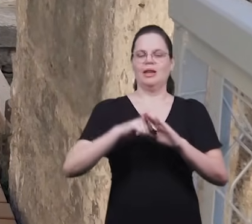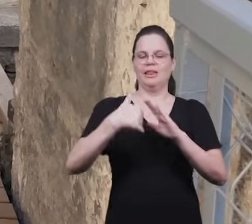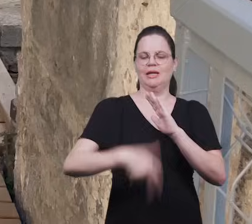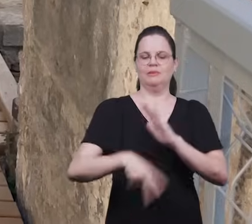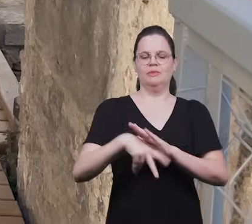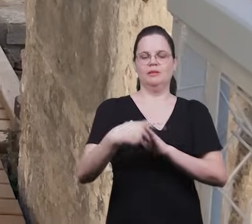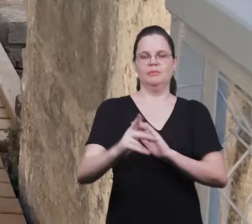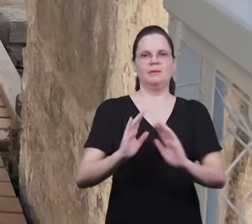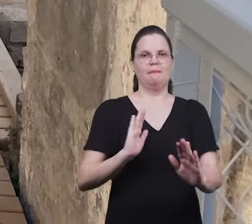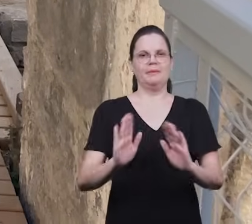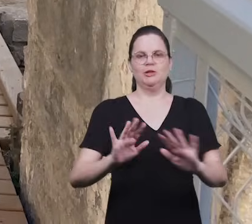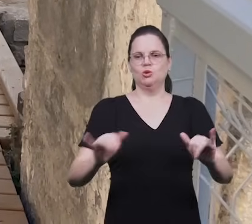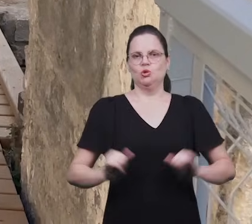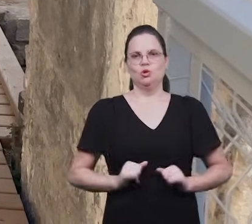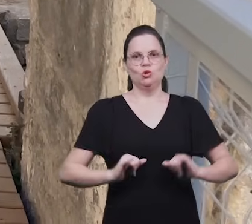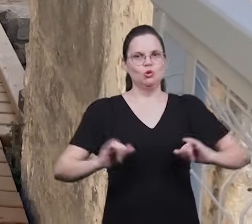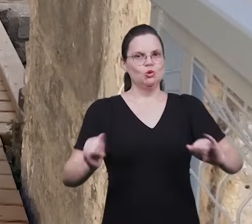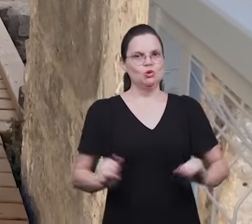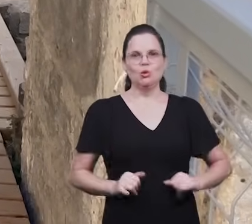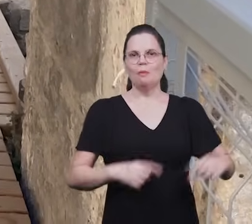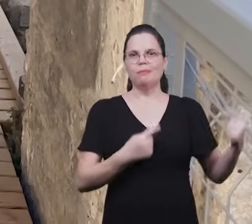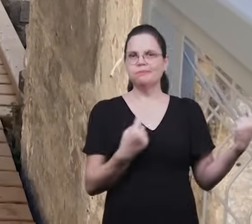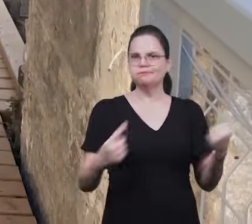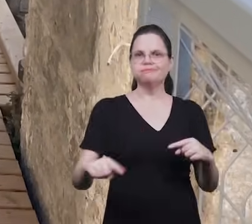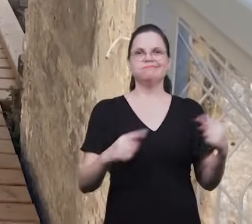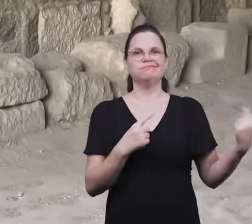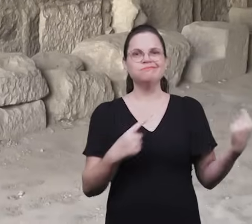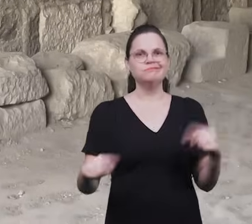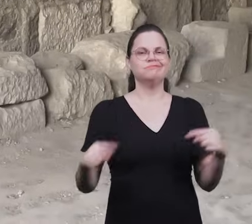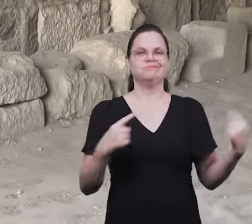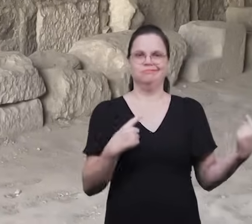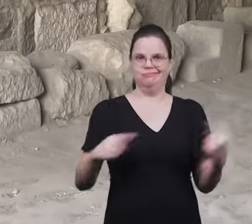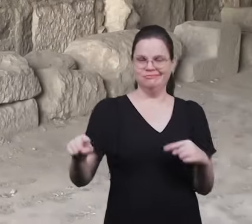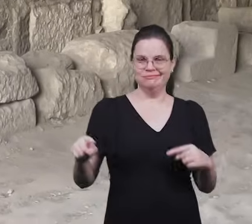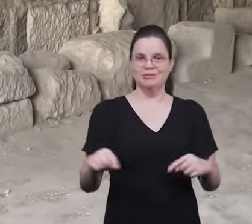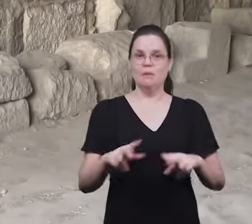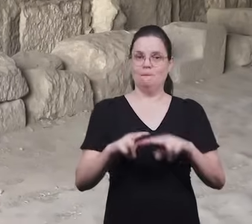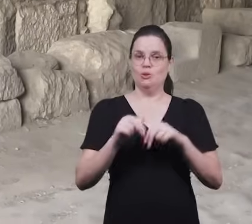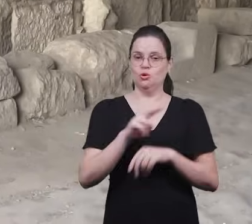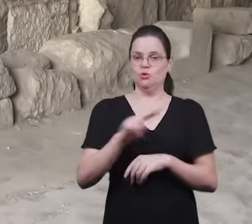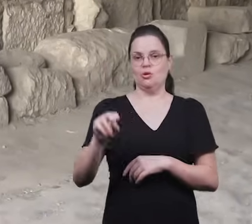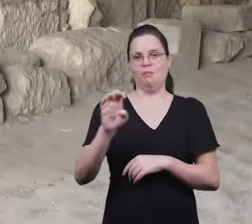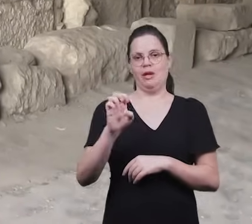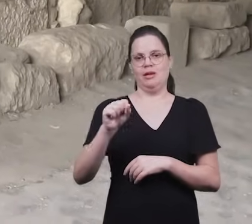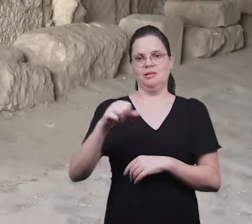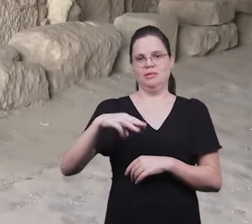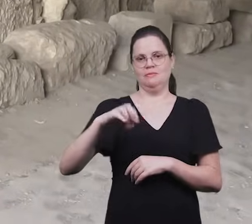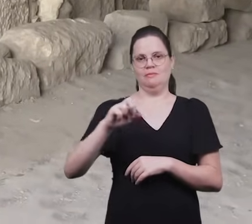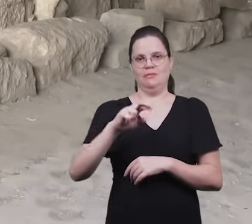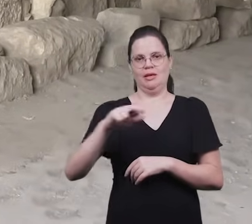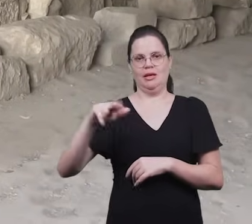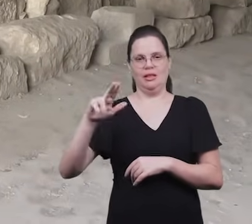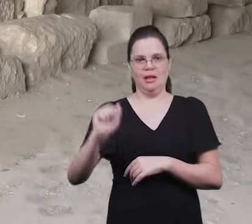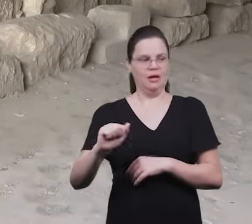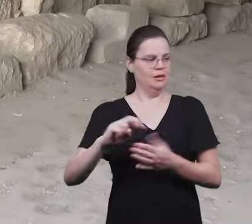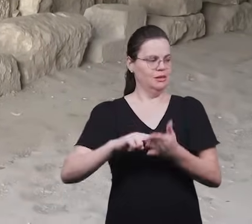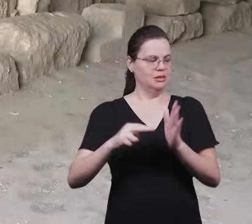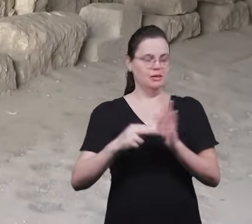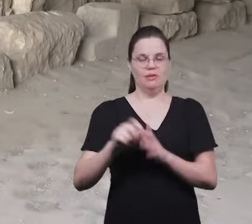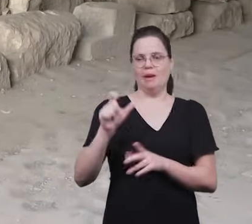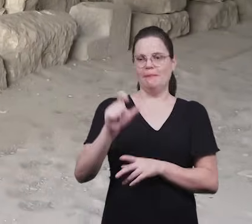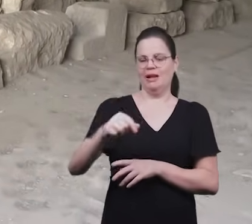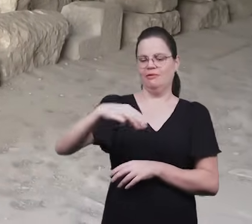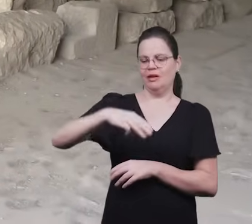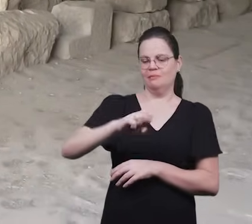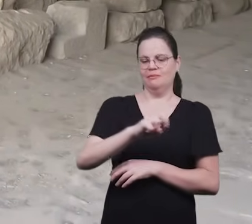caracterizada por um período de grandes perseguições que se levantam contra a igreja. Por isso o nome Esmirna, que vem da palavra mirra, e a